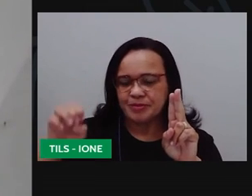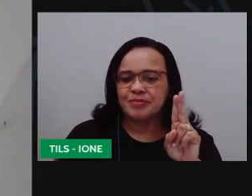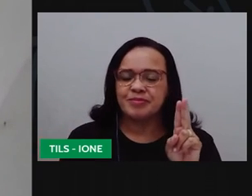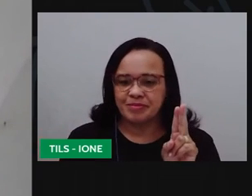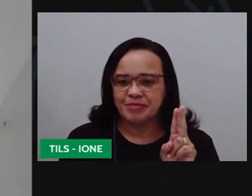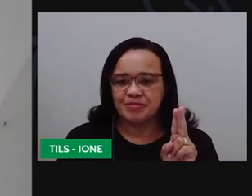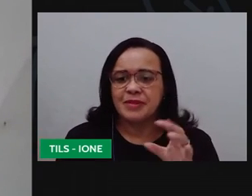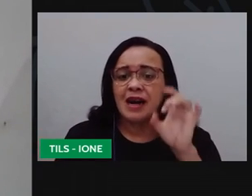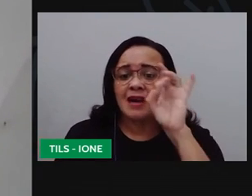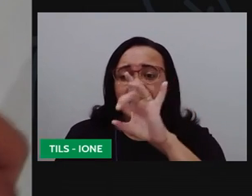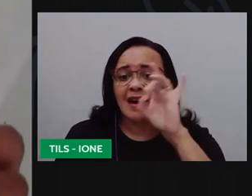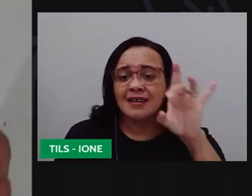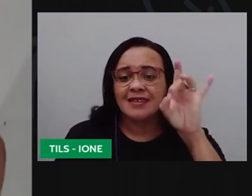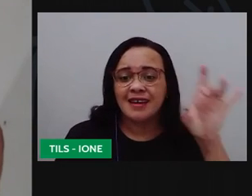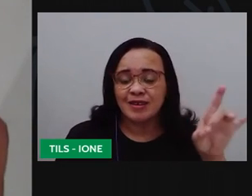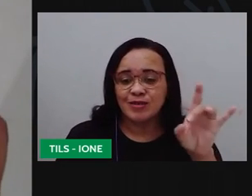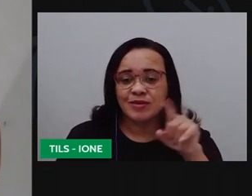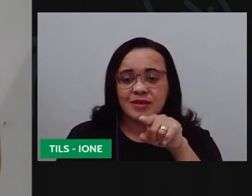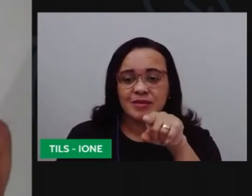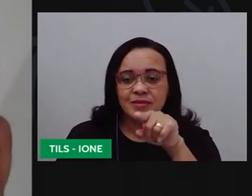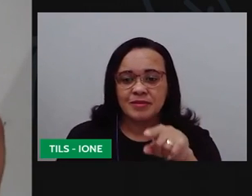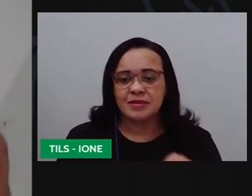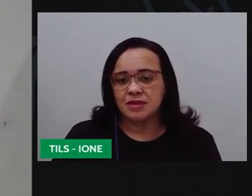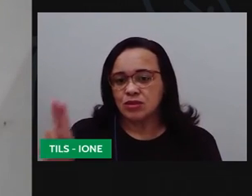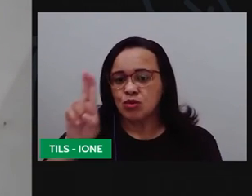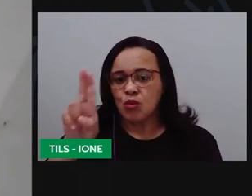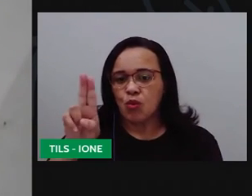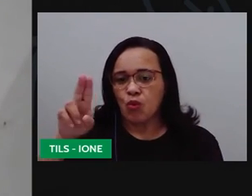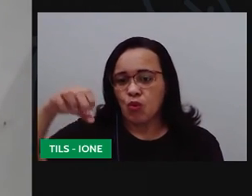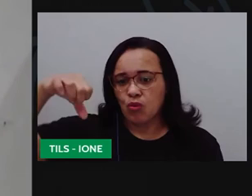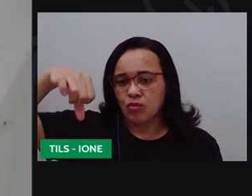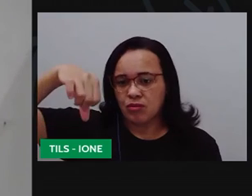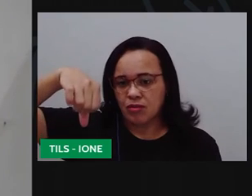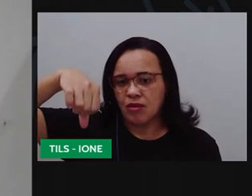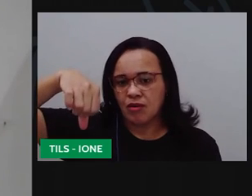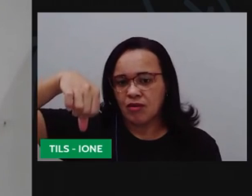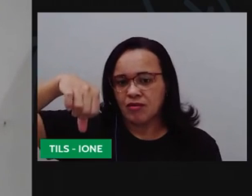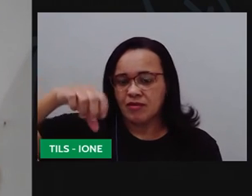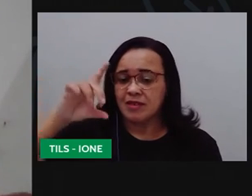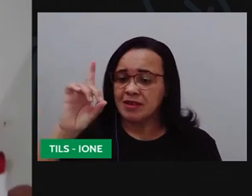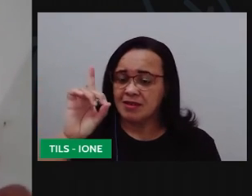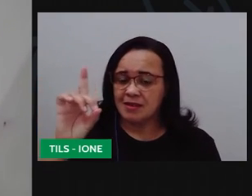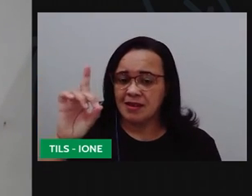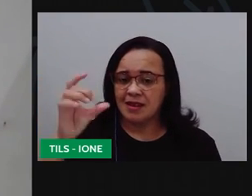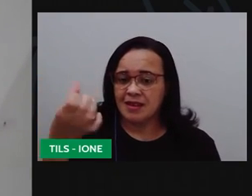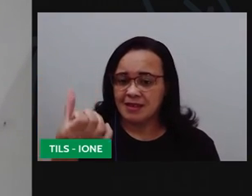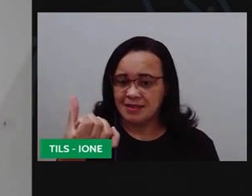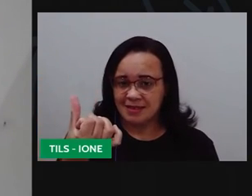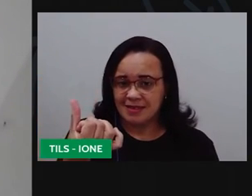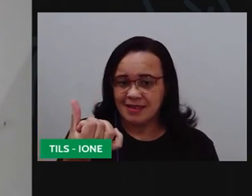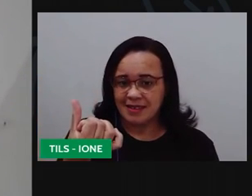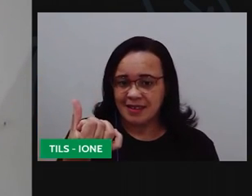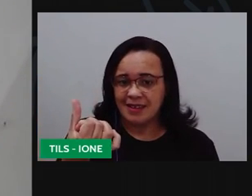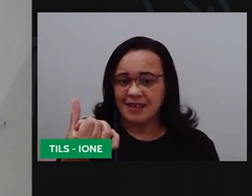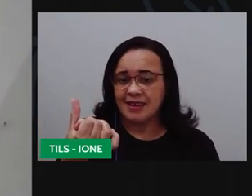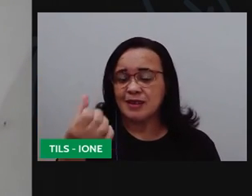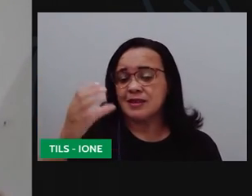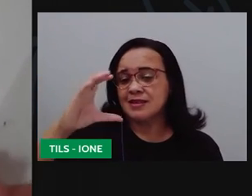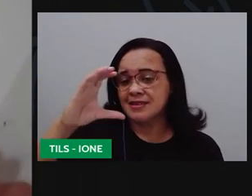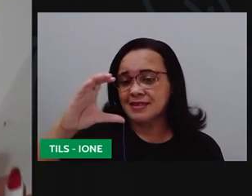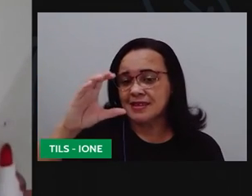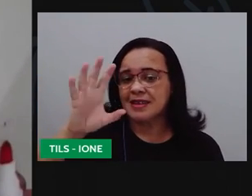é a dezena que a gente fez aqui ó Ah e quem é a centena então a minha conta vai dar o